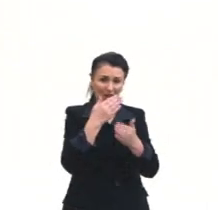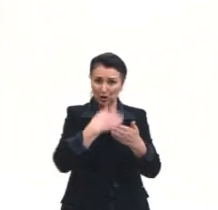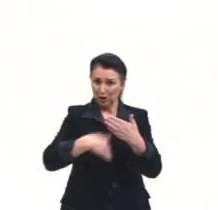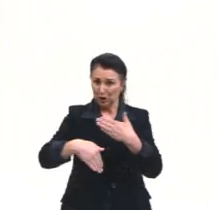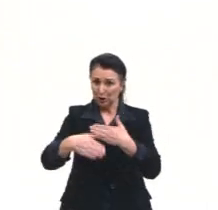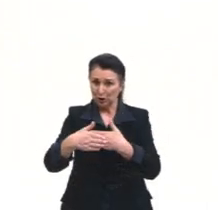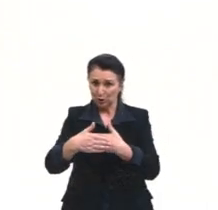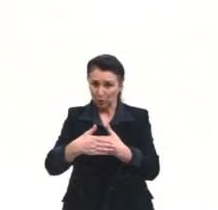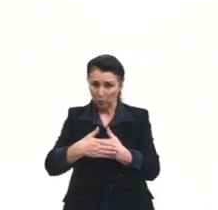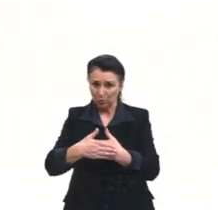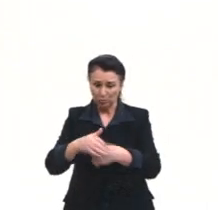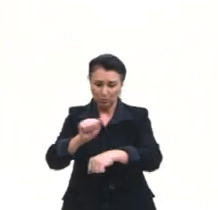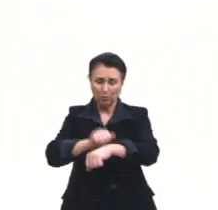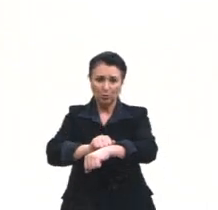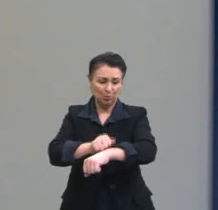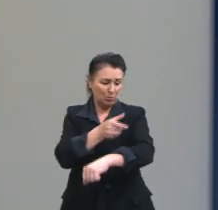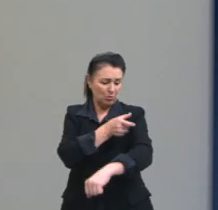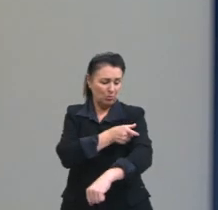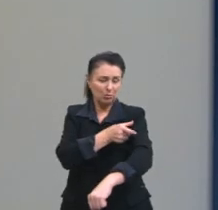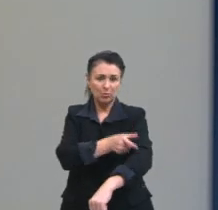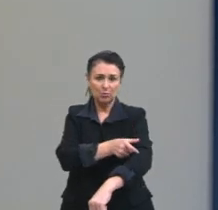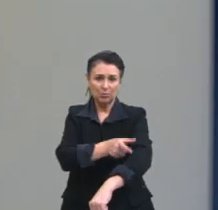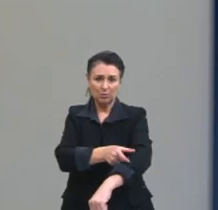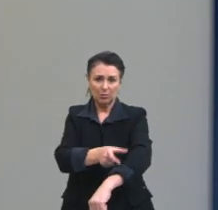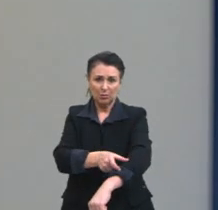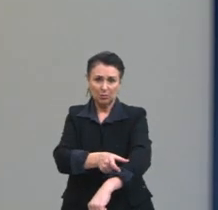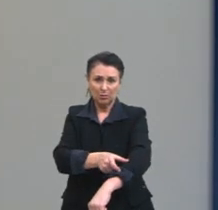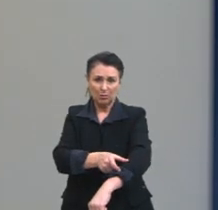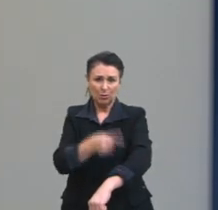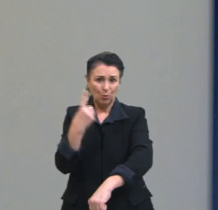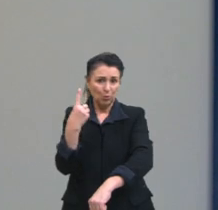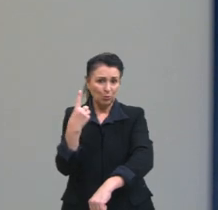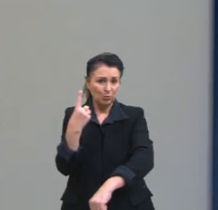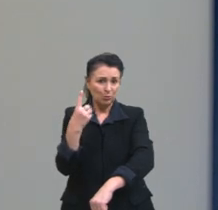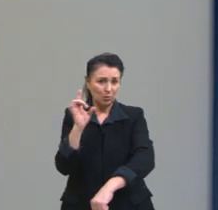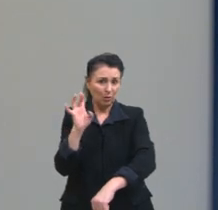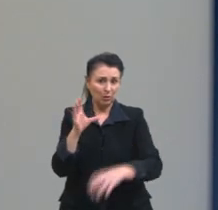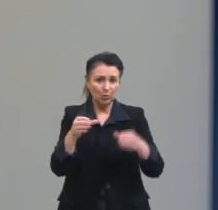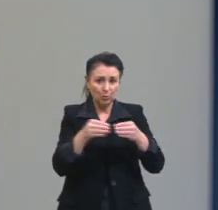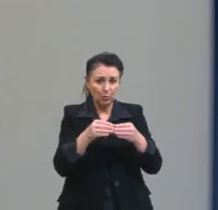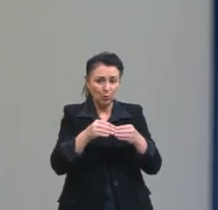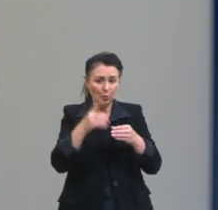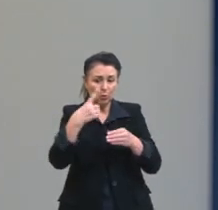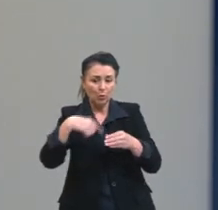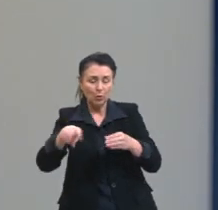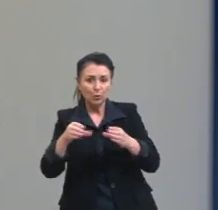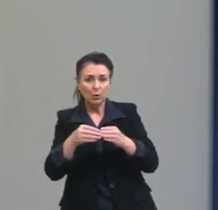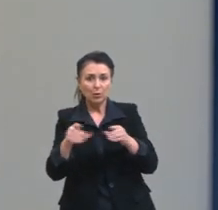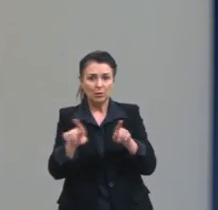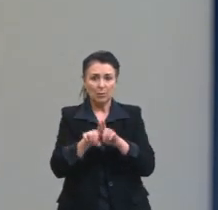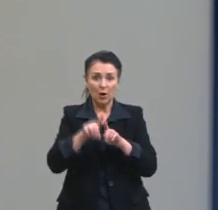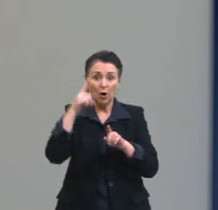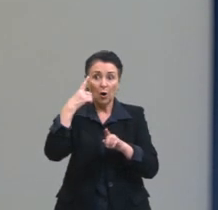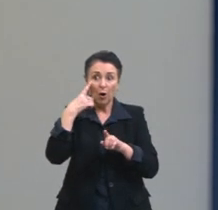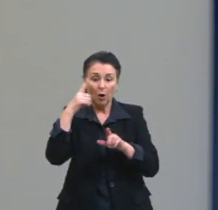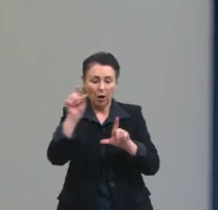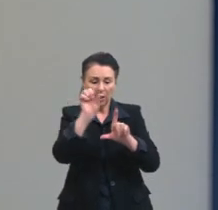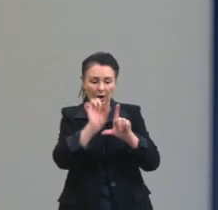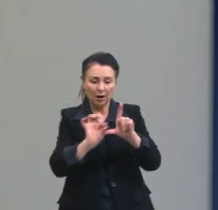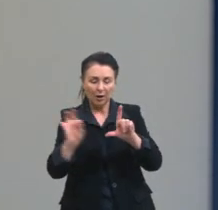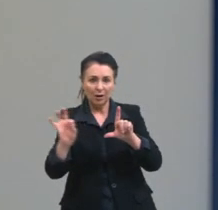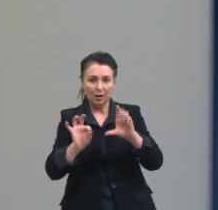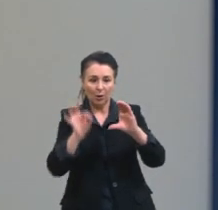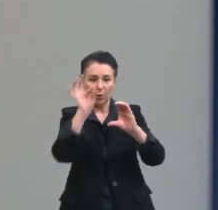todos os vertebrados tem um grupo só aqui eu tenho vários grupos olhem aí o cladograma quê que vocês acham tem um grupo